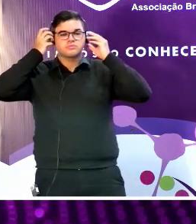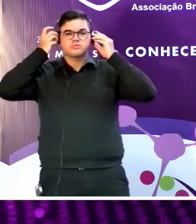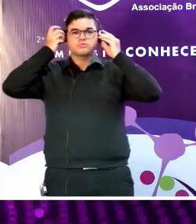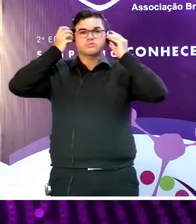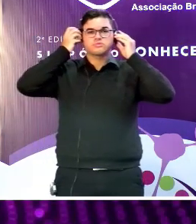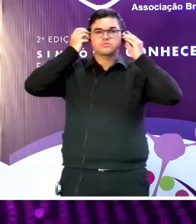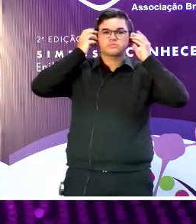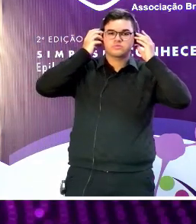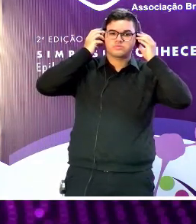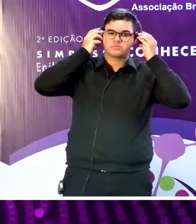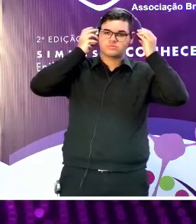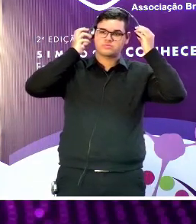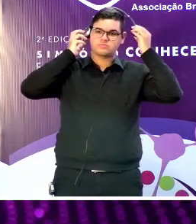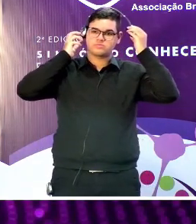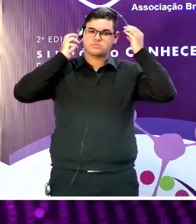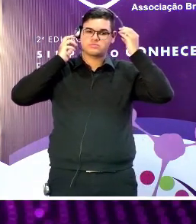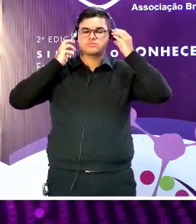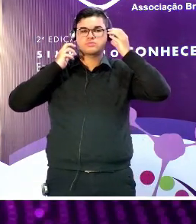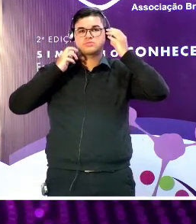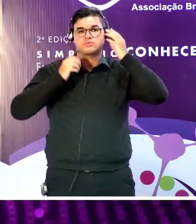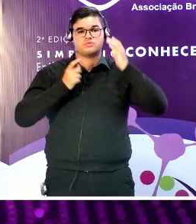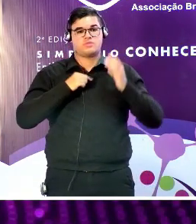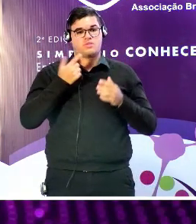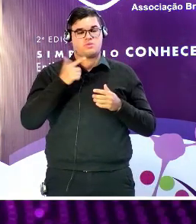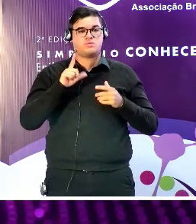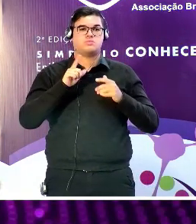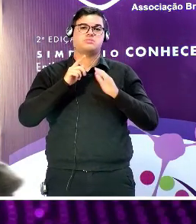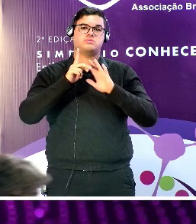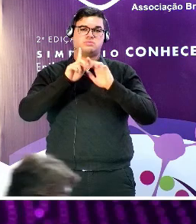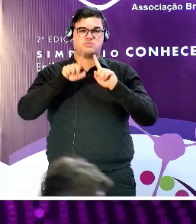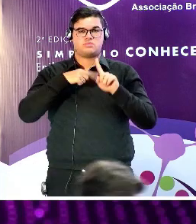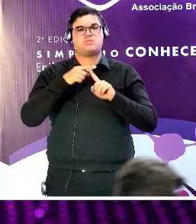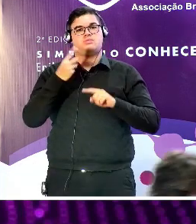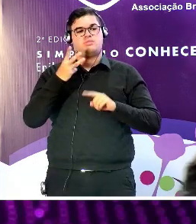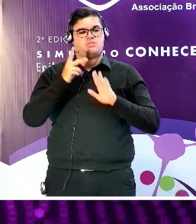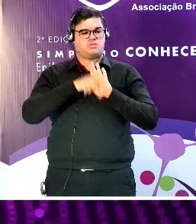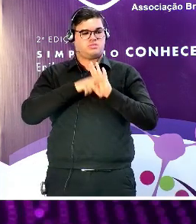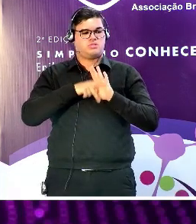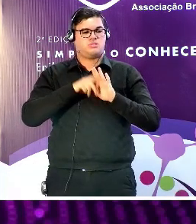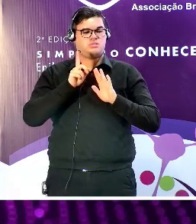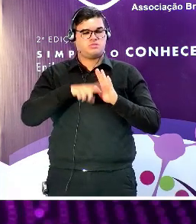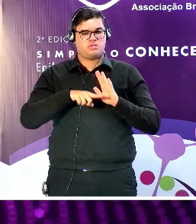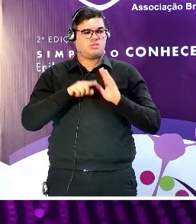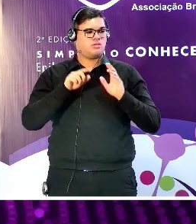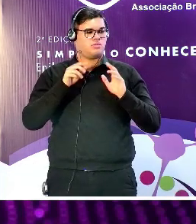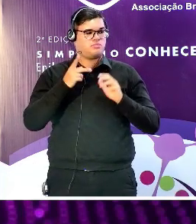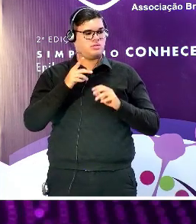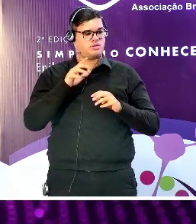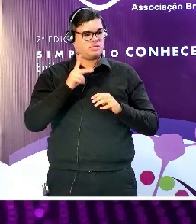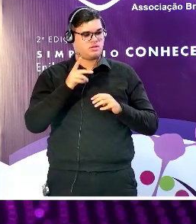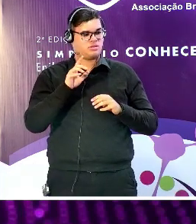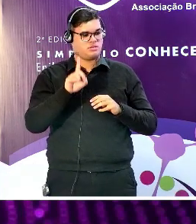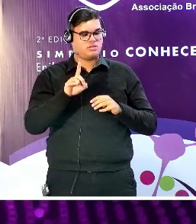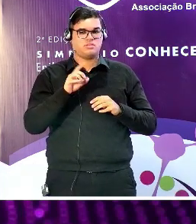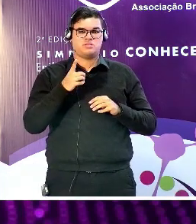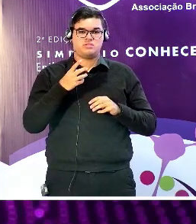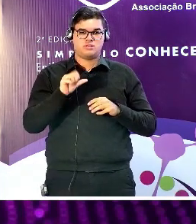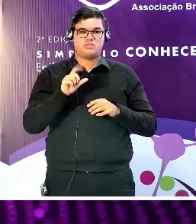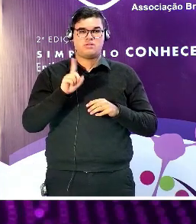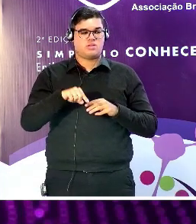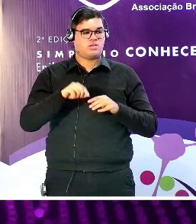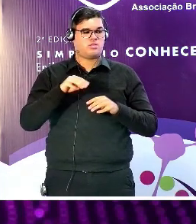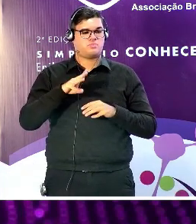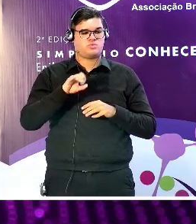que é desenhado para o PCDH19, que é a expressão mosaica